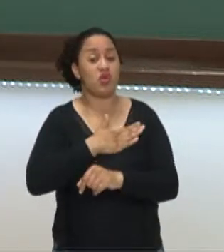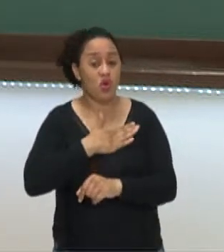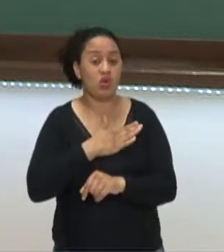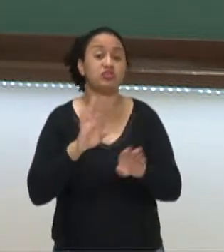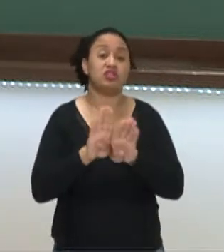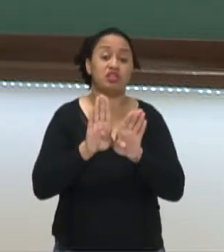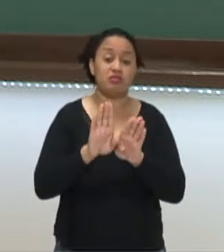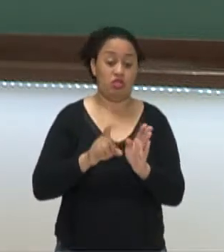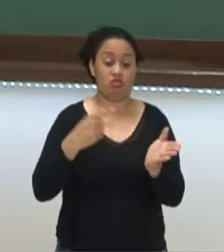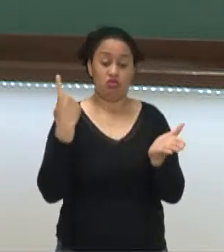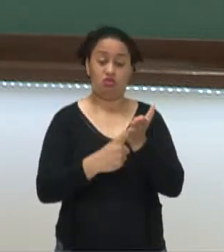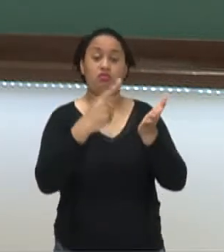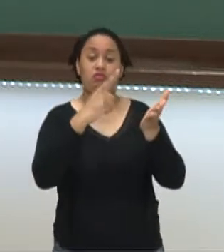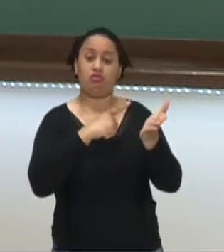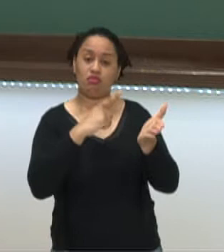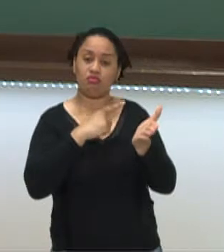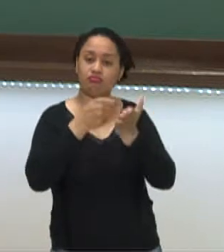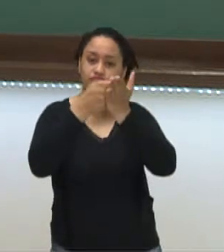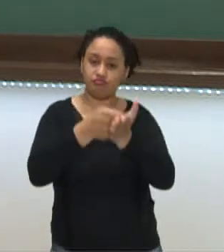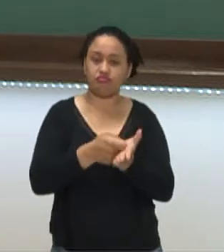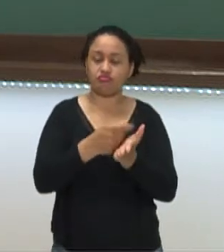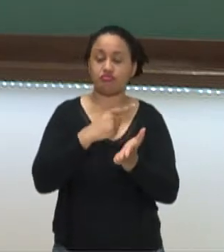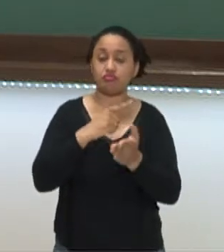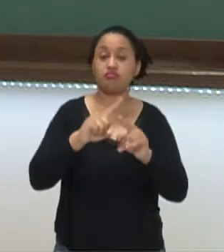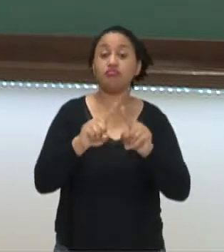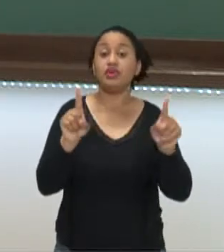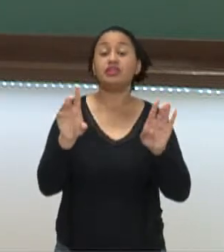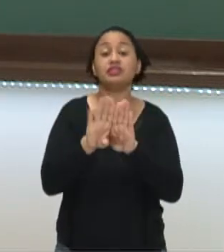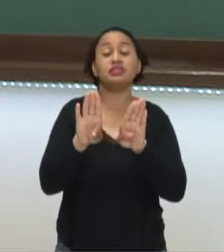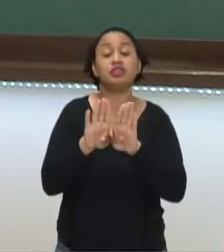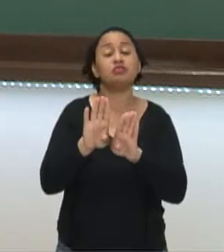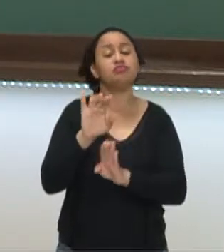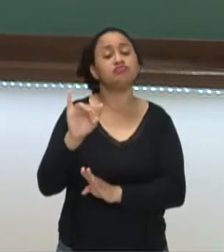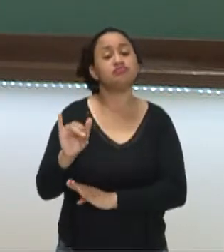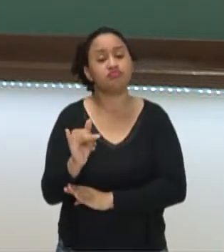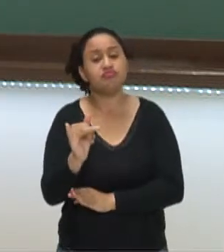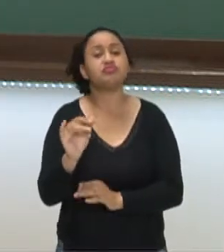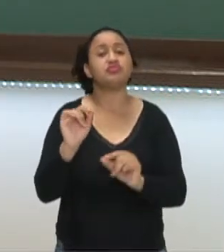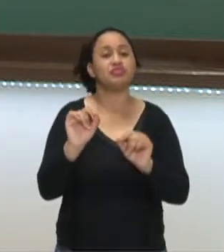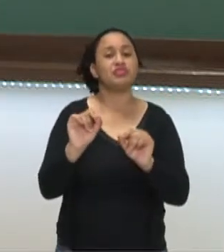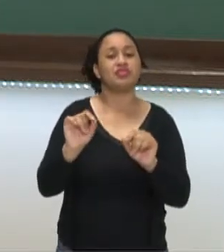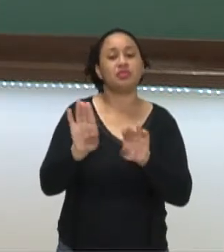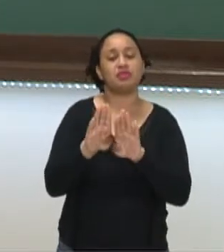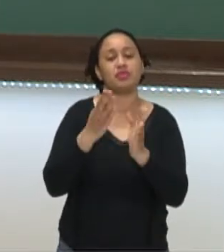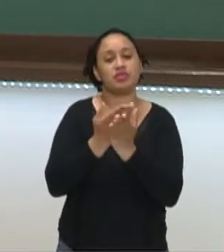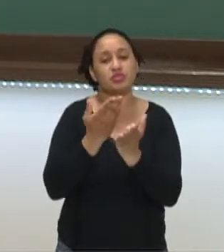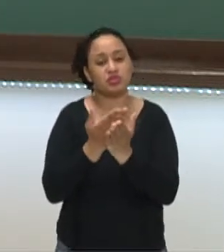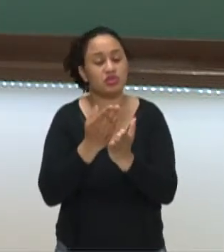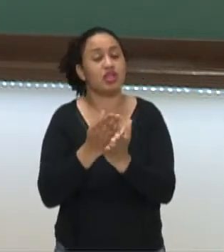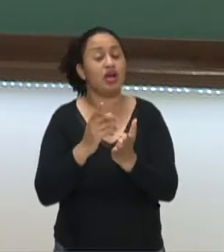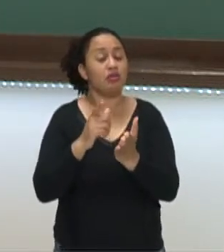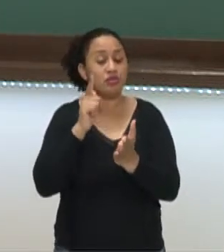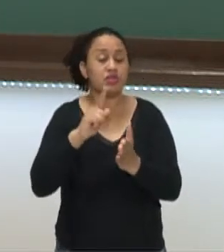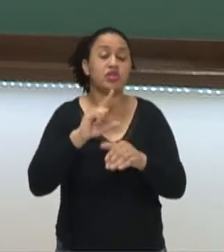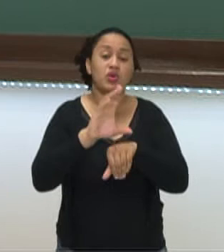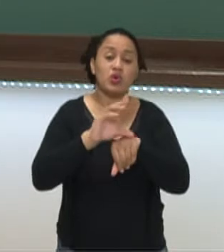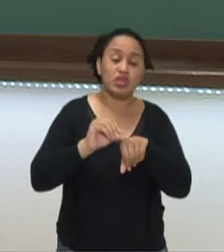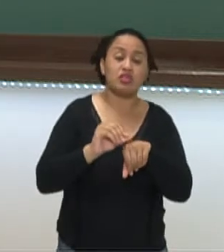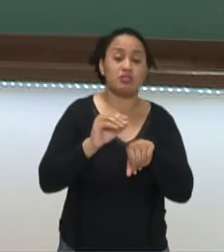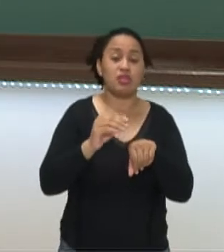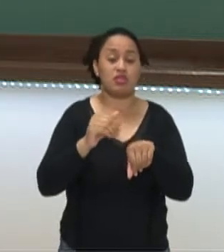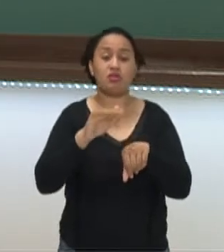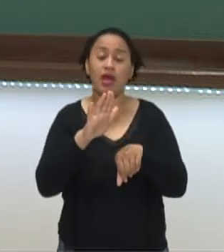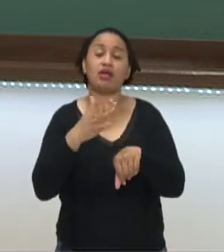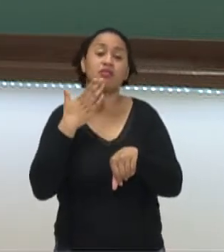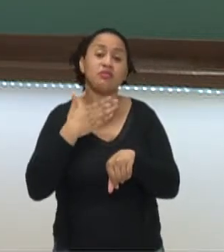seus compromissos e obrigações, mas também para se divertir e para estudar, para ter mais conhecimento, para